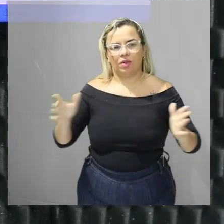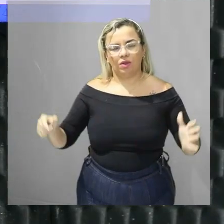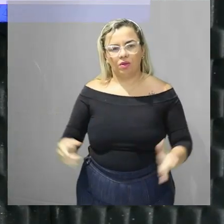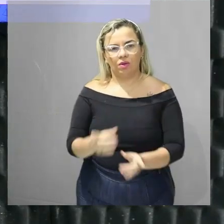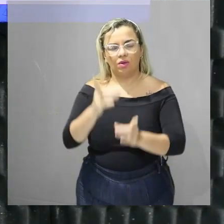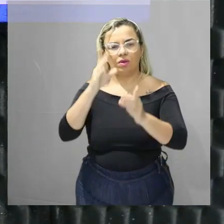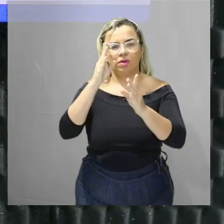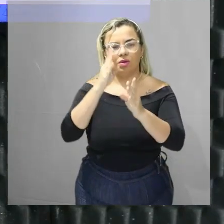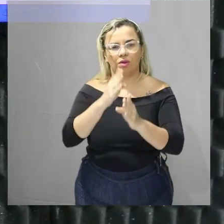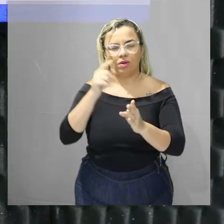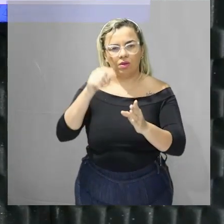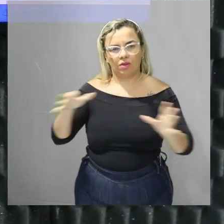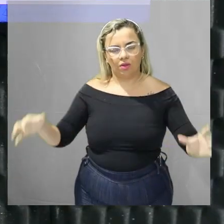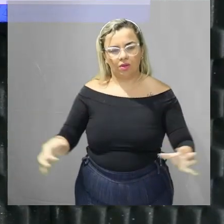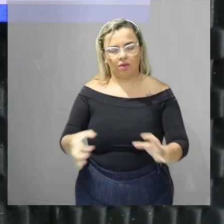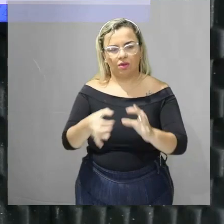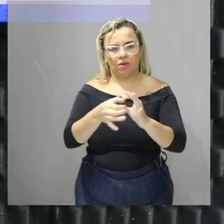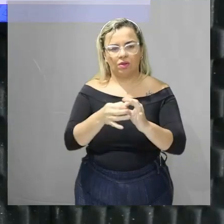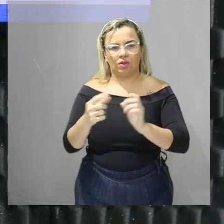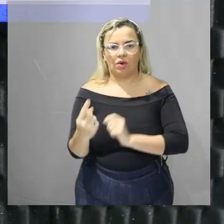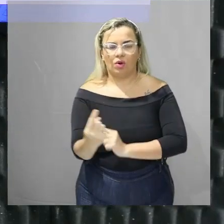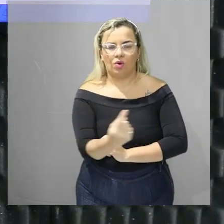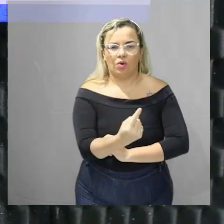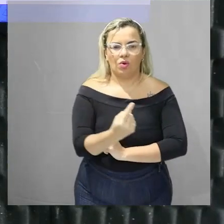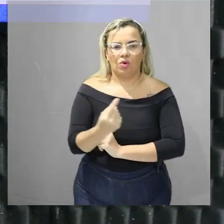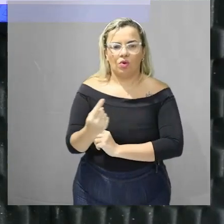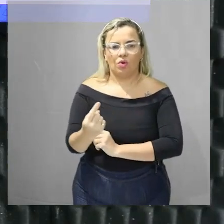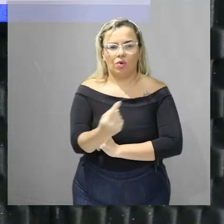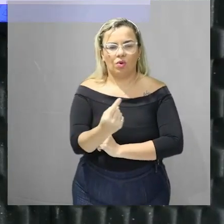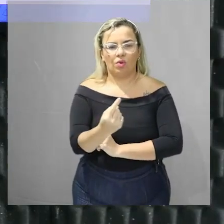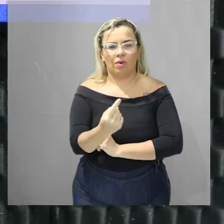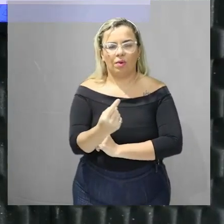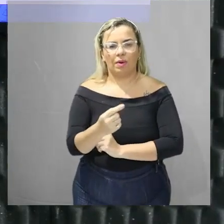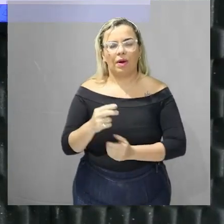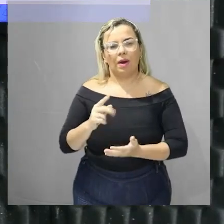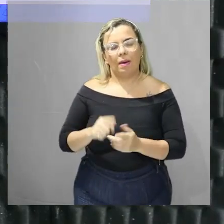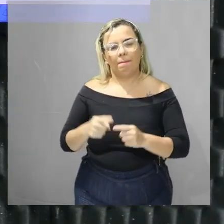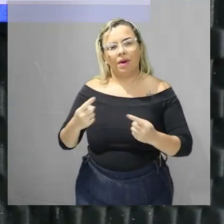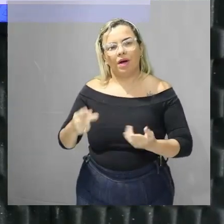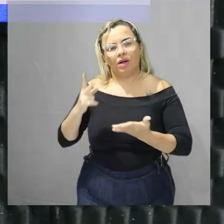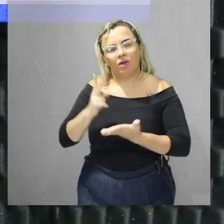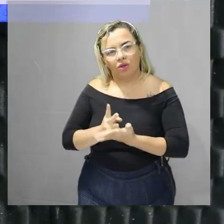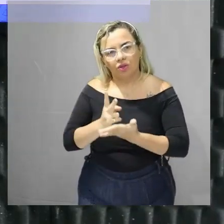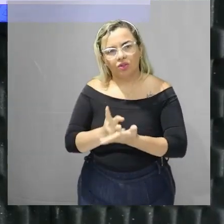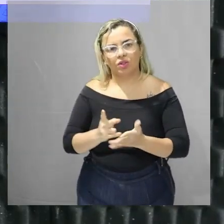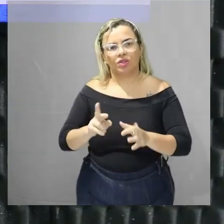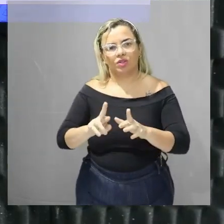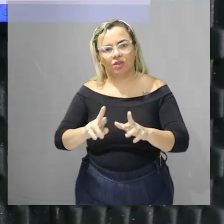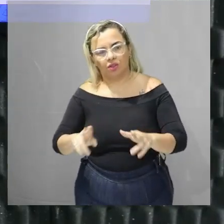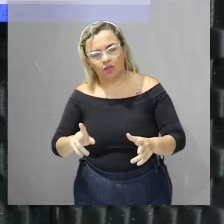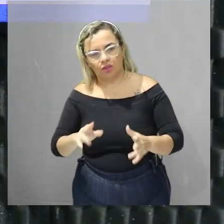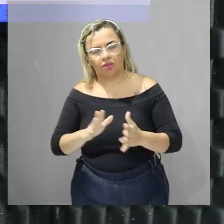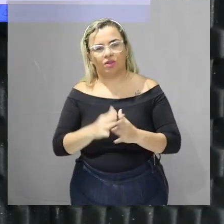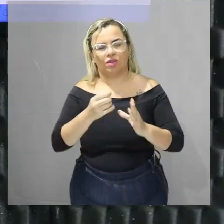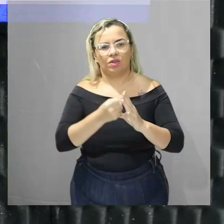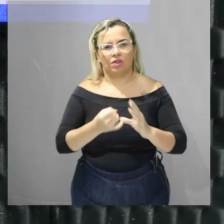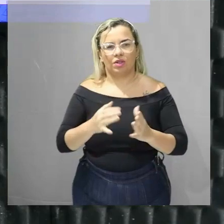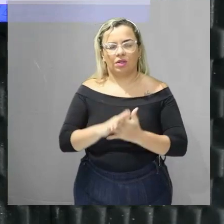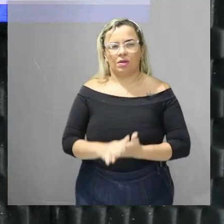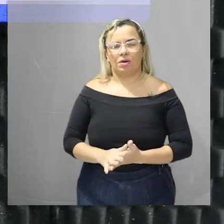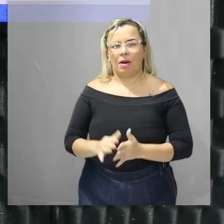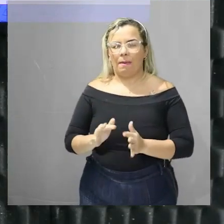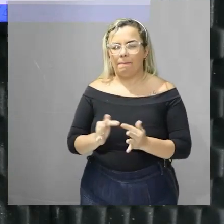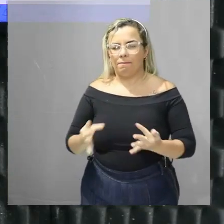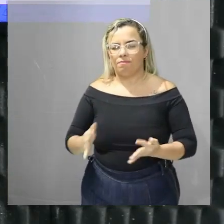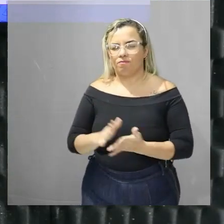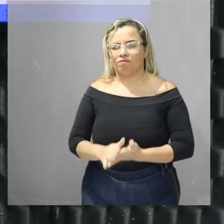encontra formando uma só malha urbana, mas as cidades continuam diversas. Quer entender o conceito de conurbação? Bem simples. Imagina São Luís, galera.